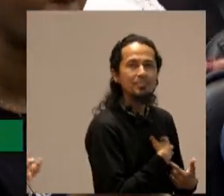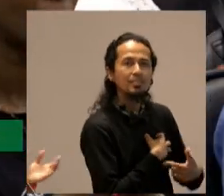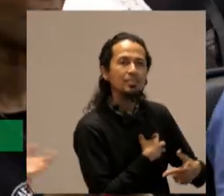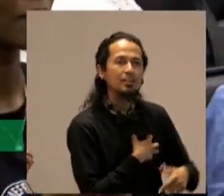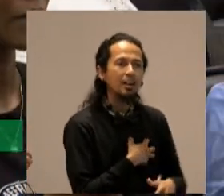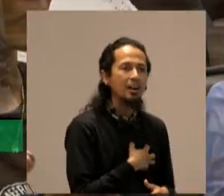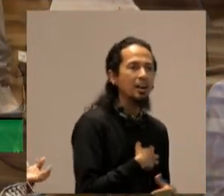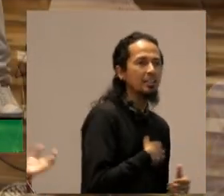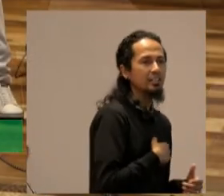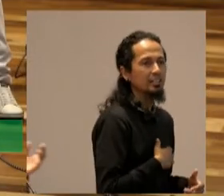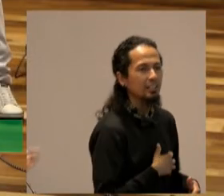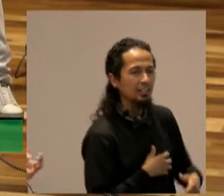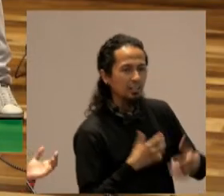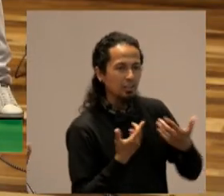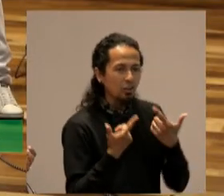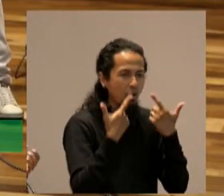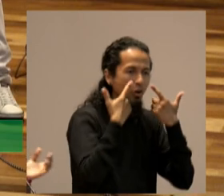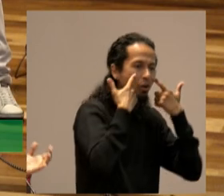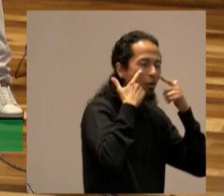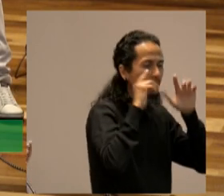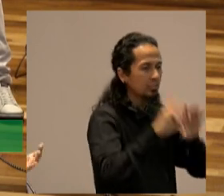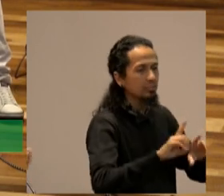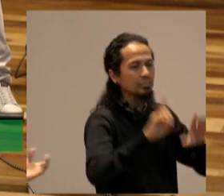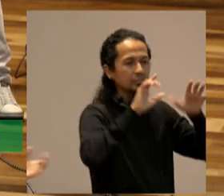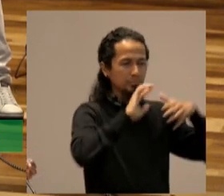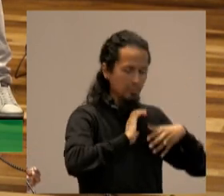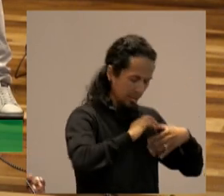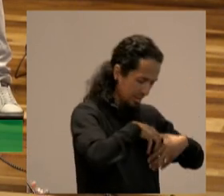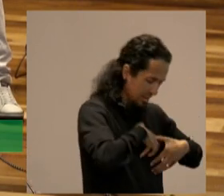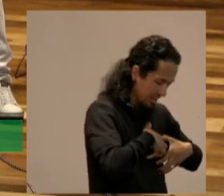Ozu, Oba, Ia,